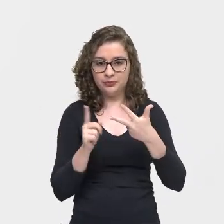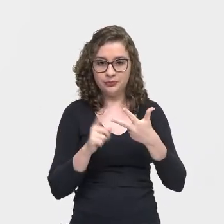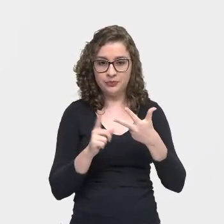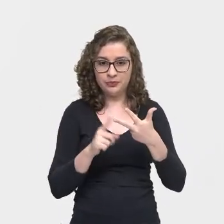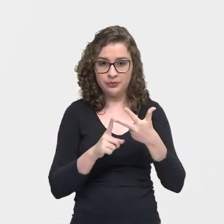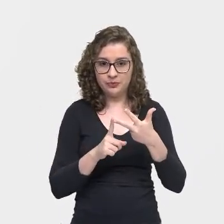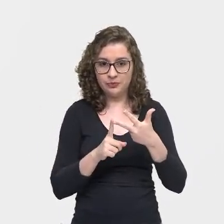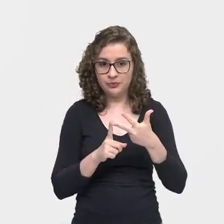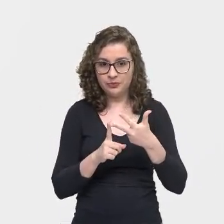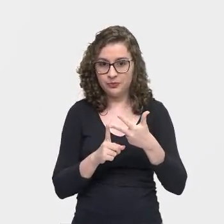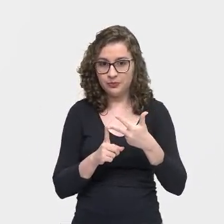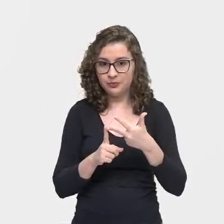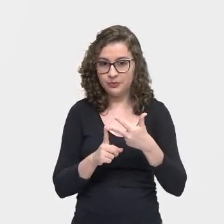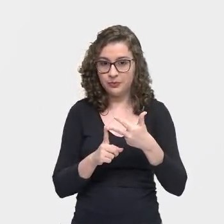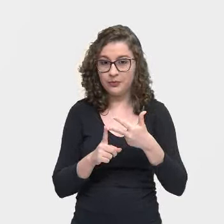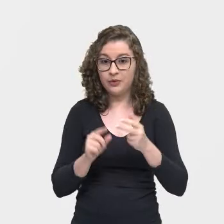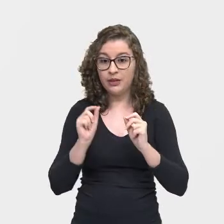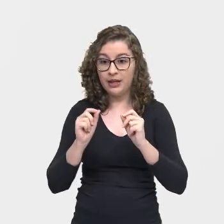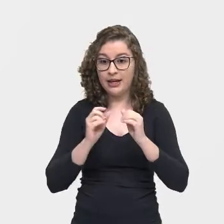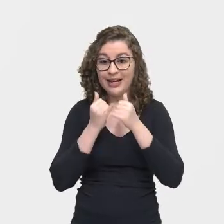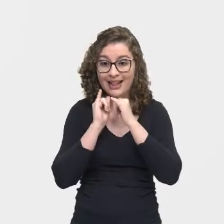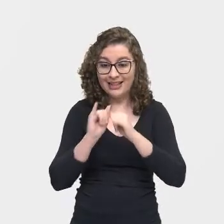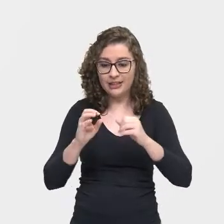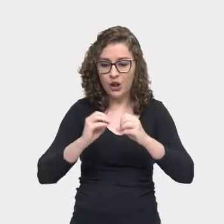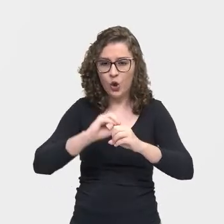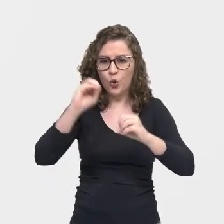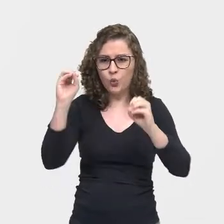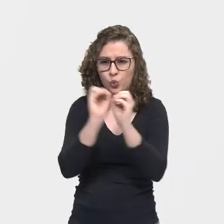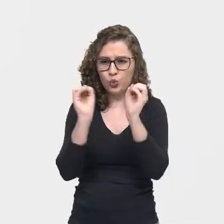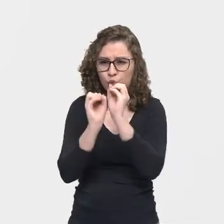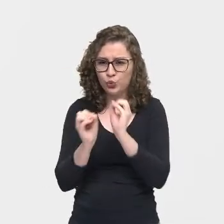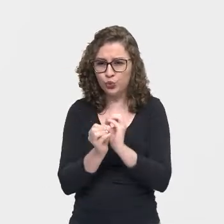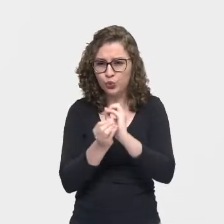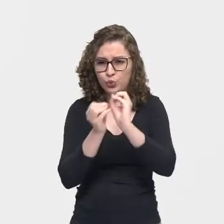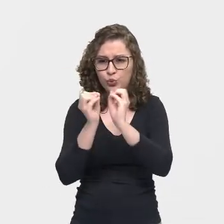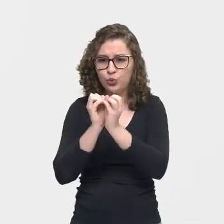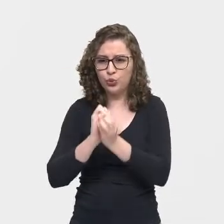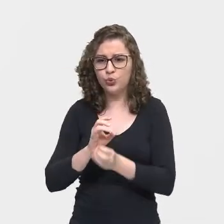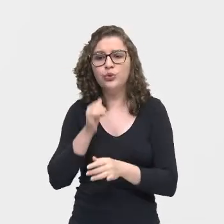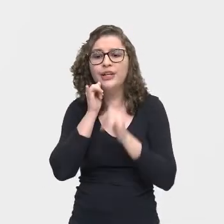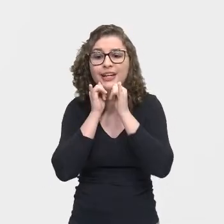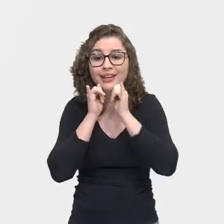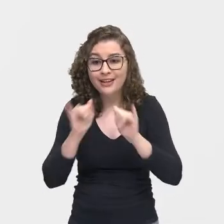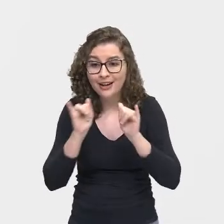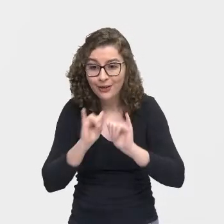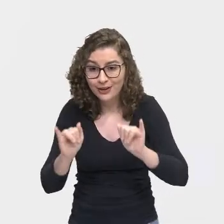mais colisões, e essas colisões vão ter mais energia.